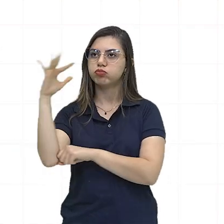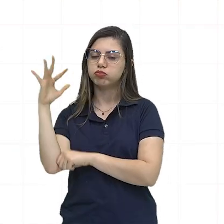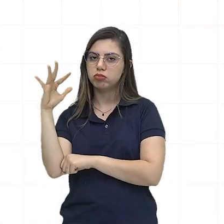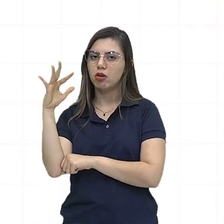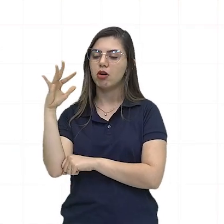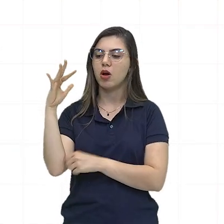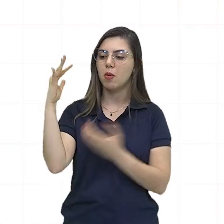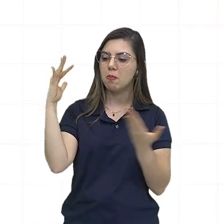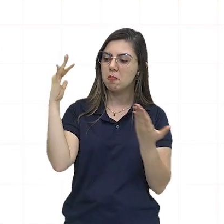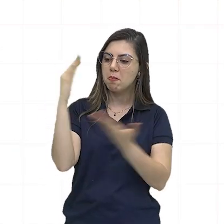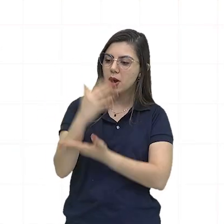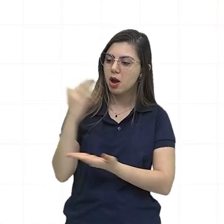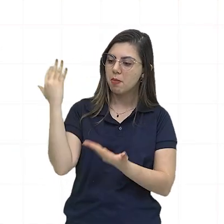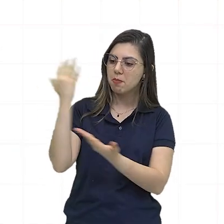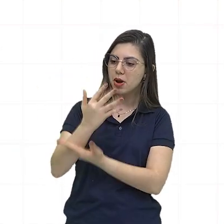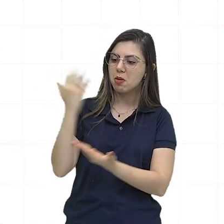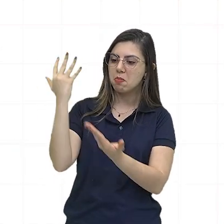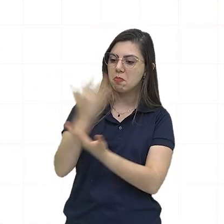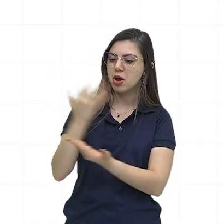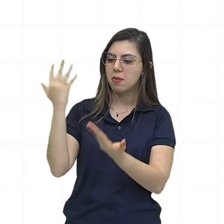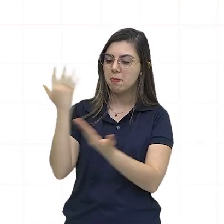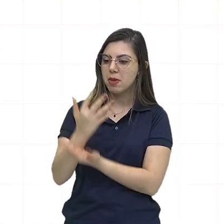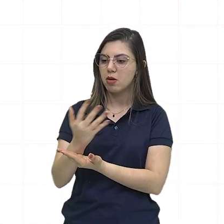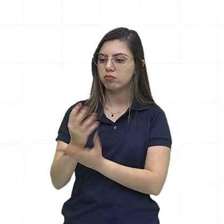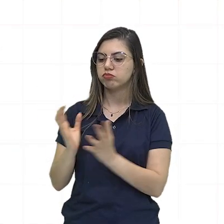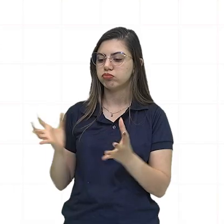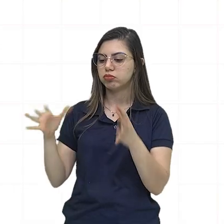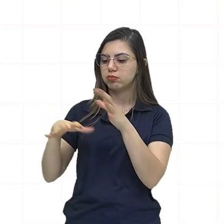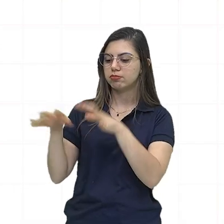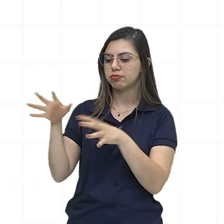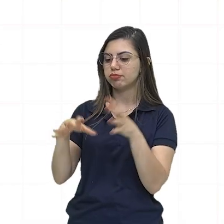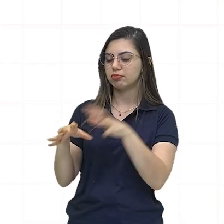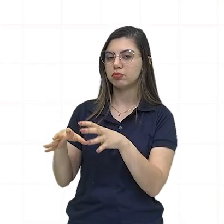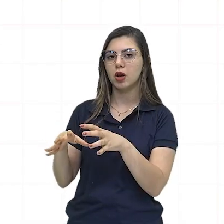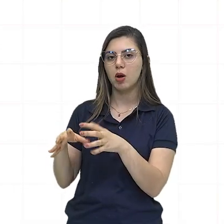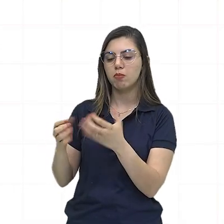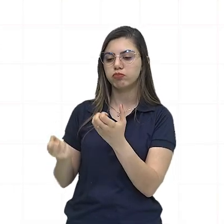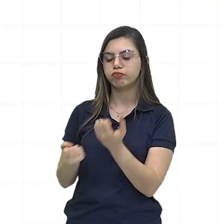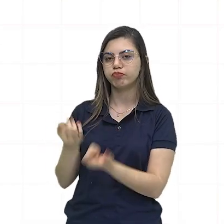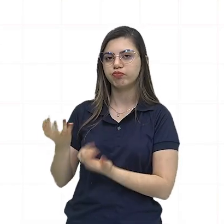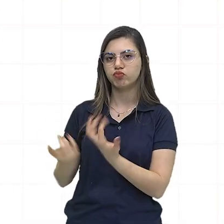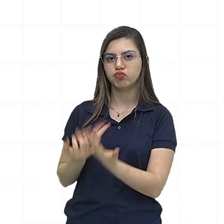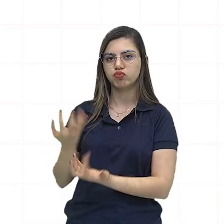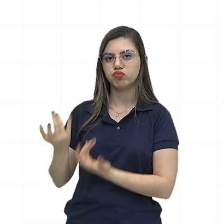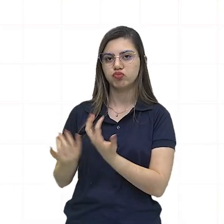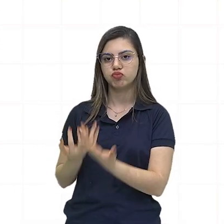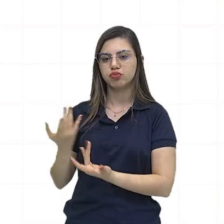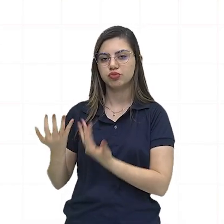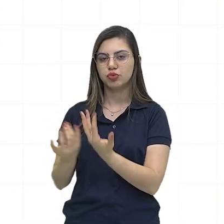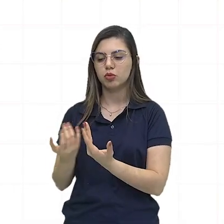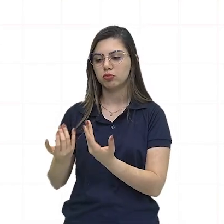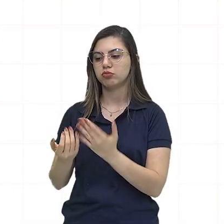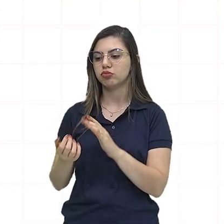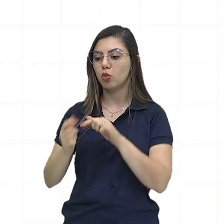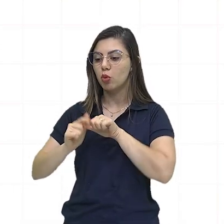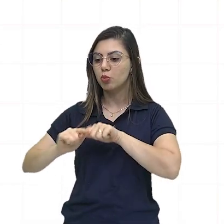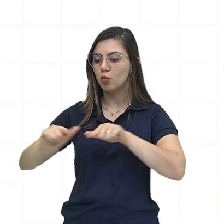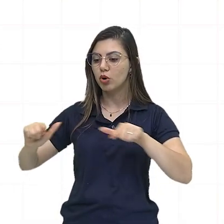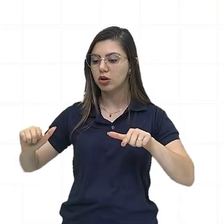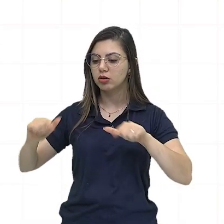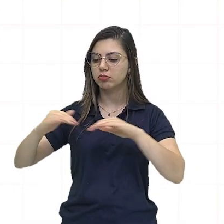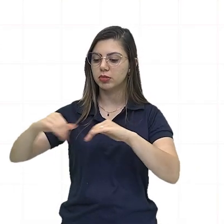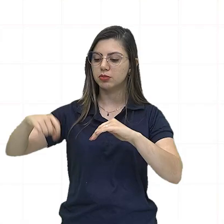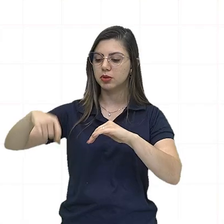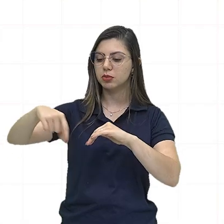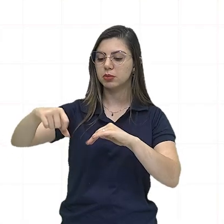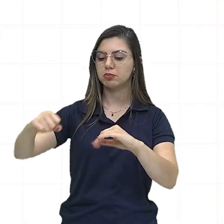ali, retira a vegetação, né? E essa área depois ela vai ser utilizada para cultivo por um curto